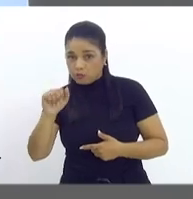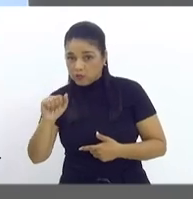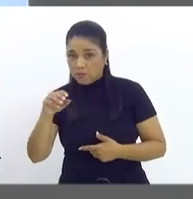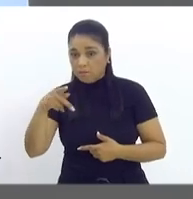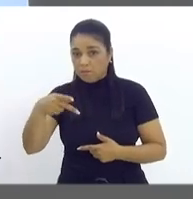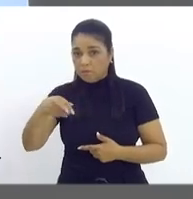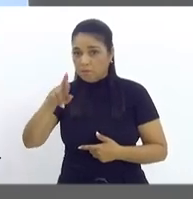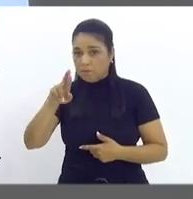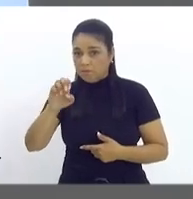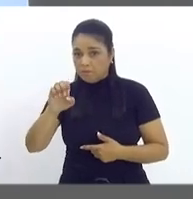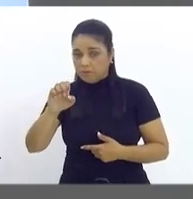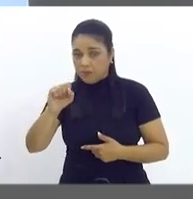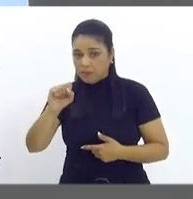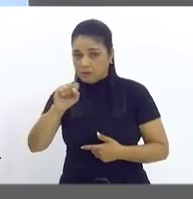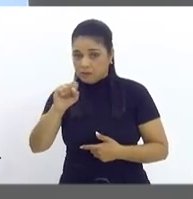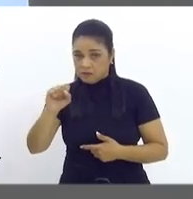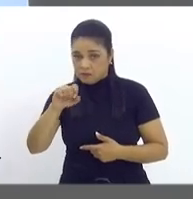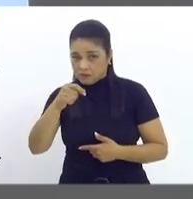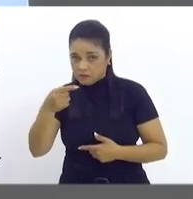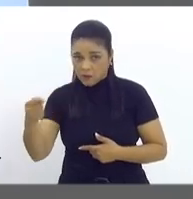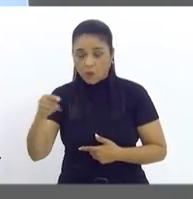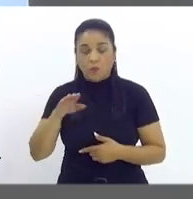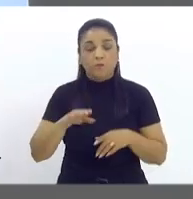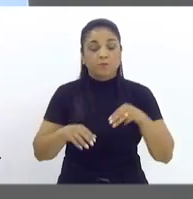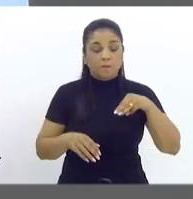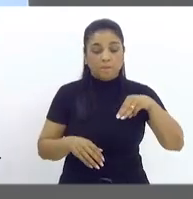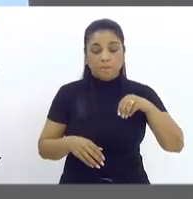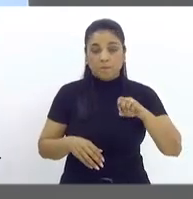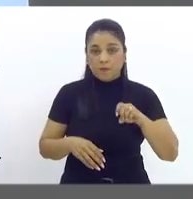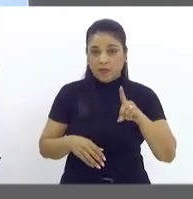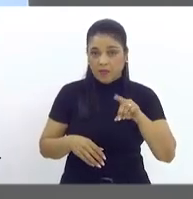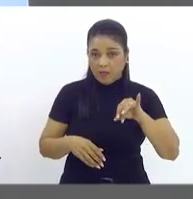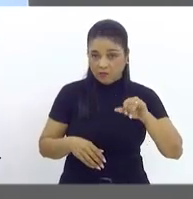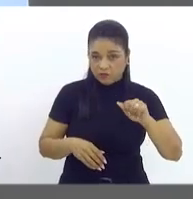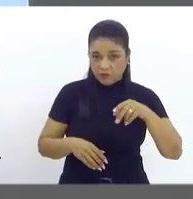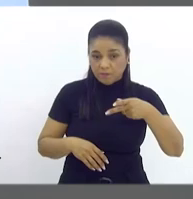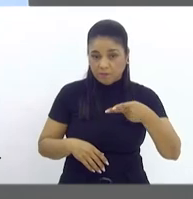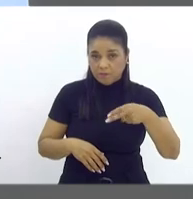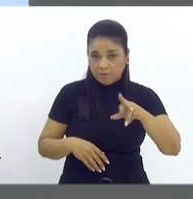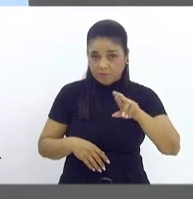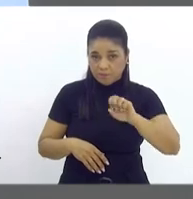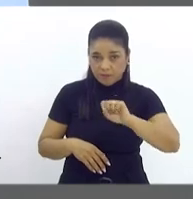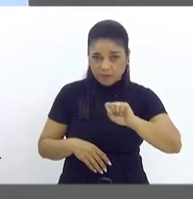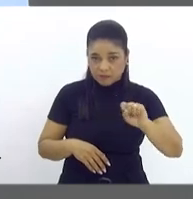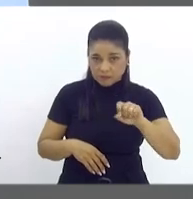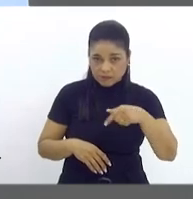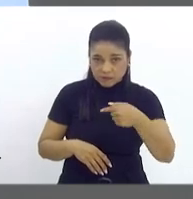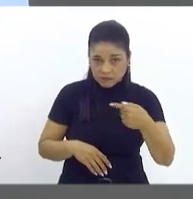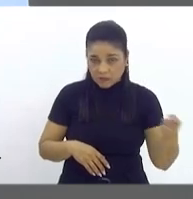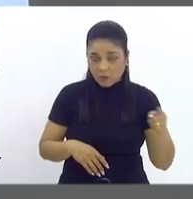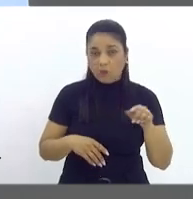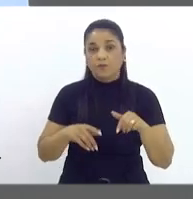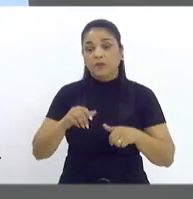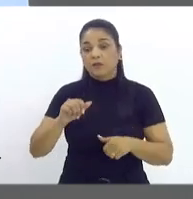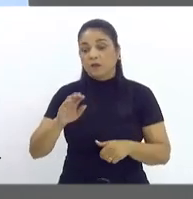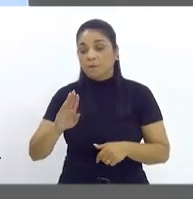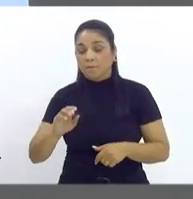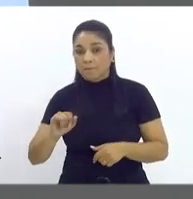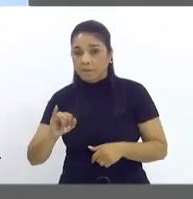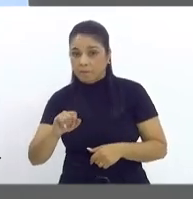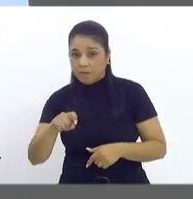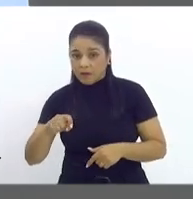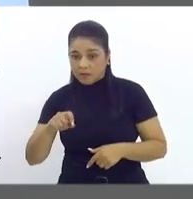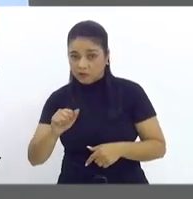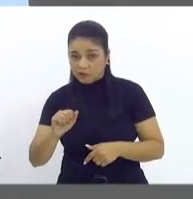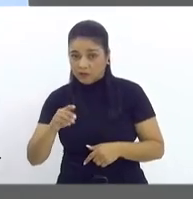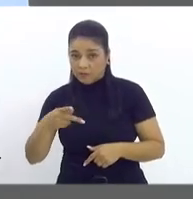baixa pressão. Os clientes da residência eles consomem a baixa pressão por questões de segurança. É um